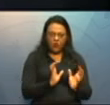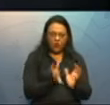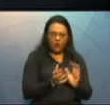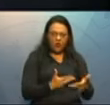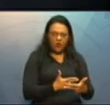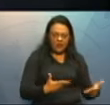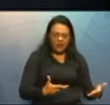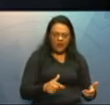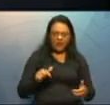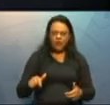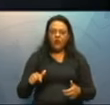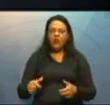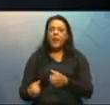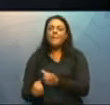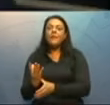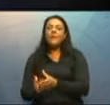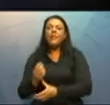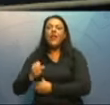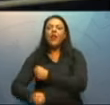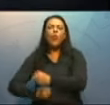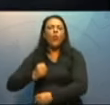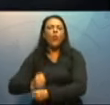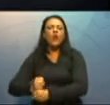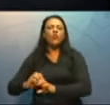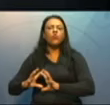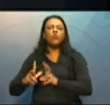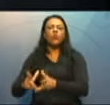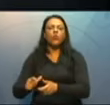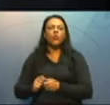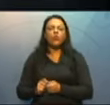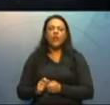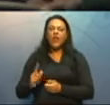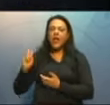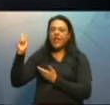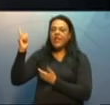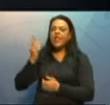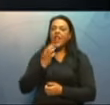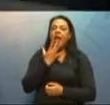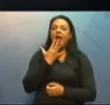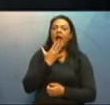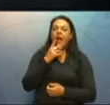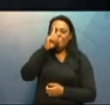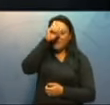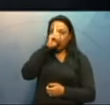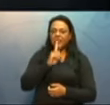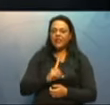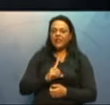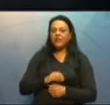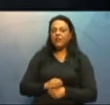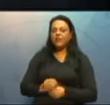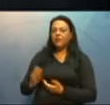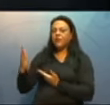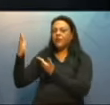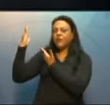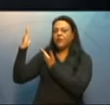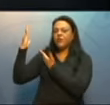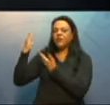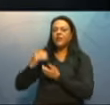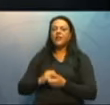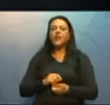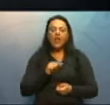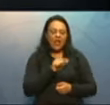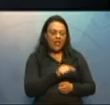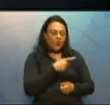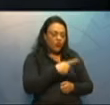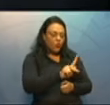o ano todo. Para isso, já deixamos ela em amarelo para você colocar aqui